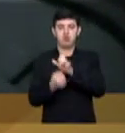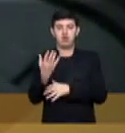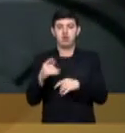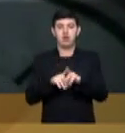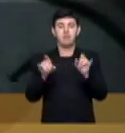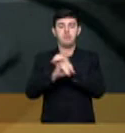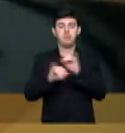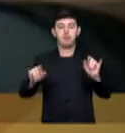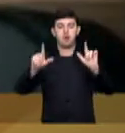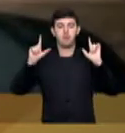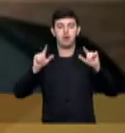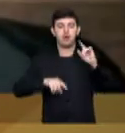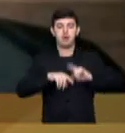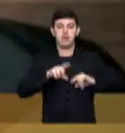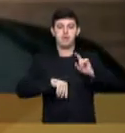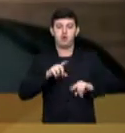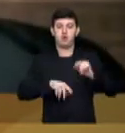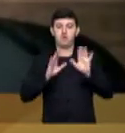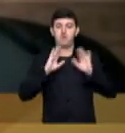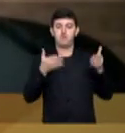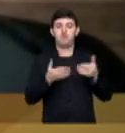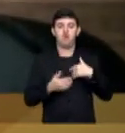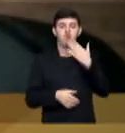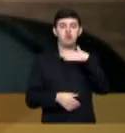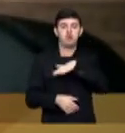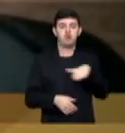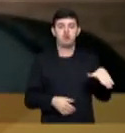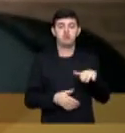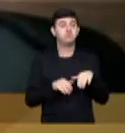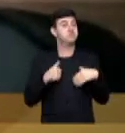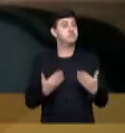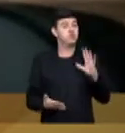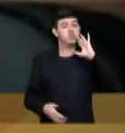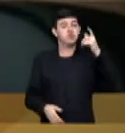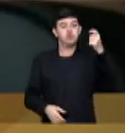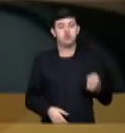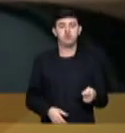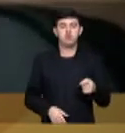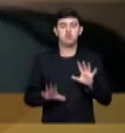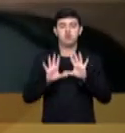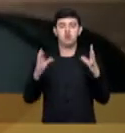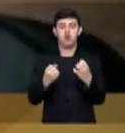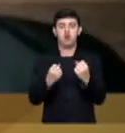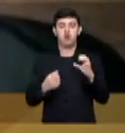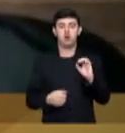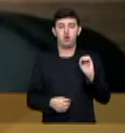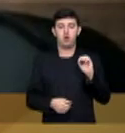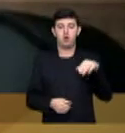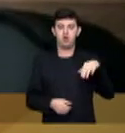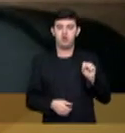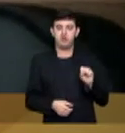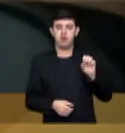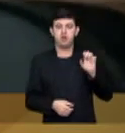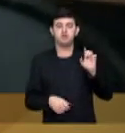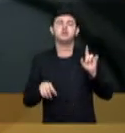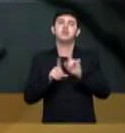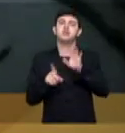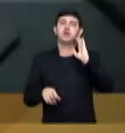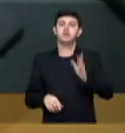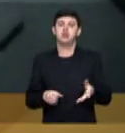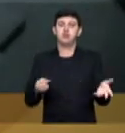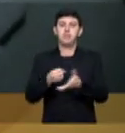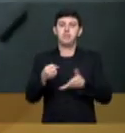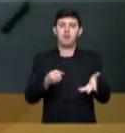quando dirigida às crianças. A decisão da OMS, tomada com base em